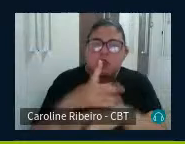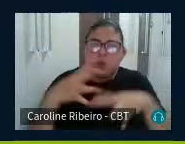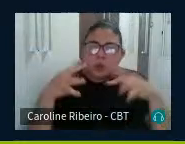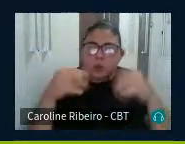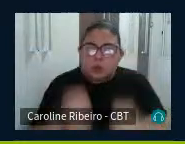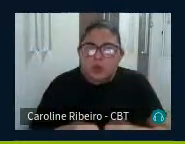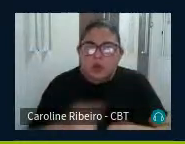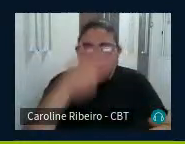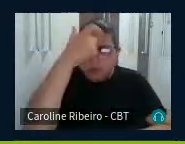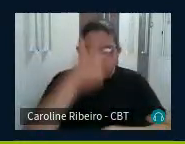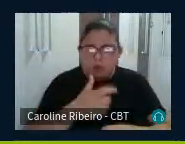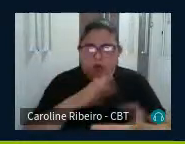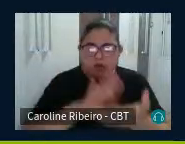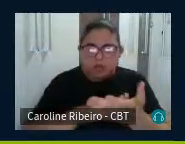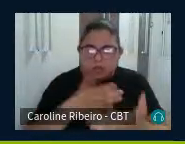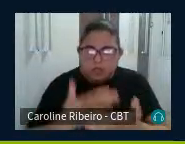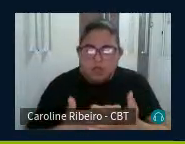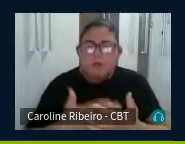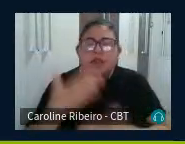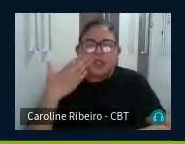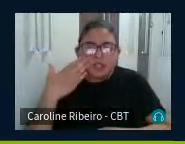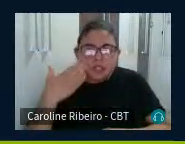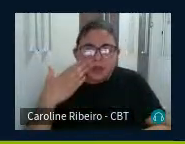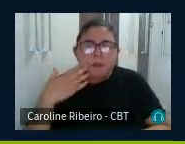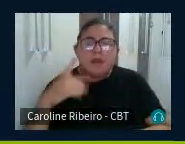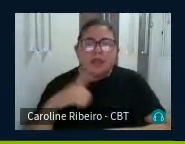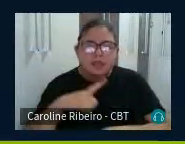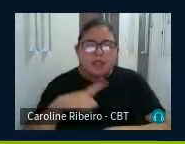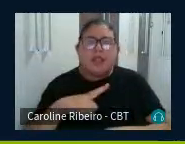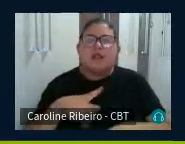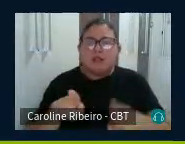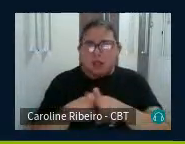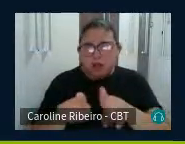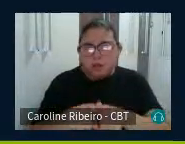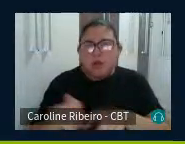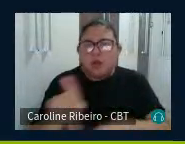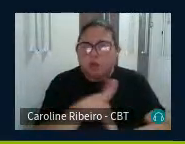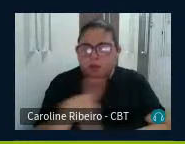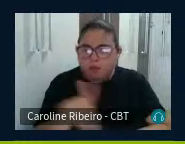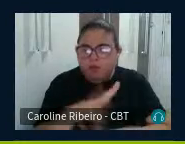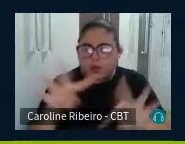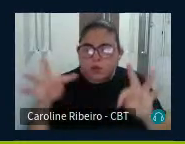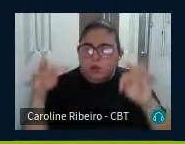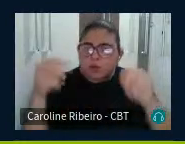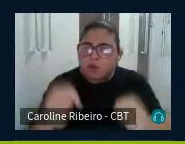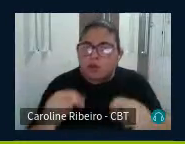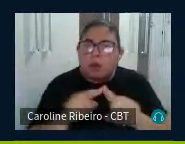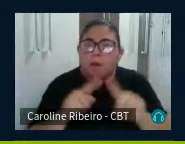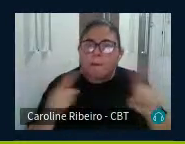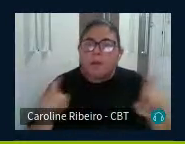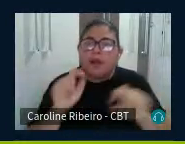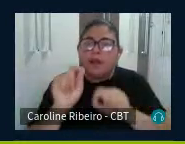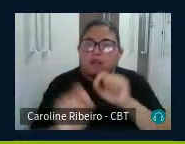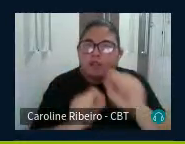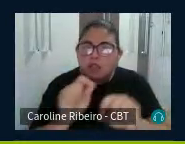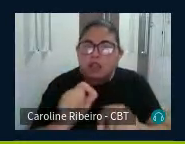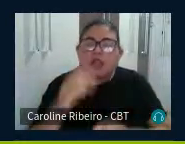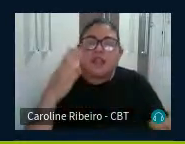nós, intérpretes, que estão passando por esse processo todos, né, todos nós, mas vale aqui, né, também a gente